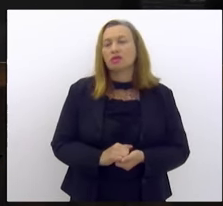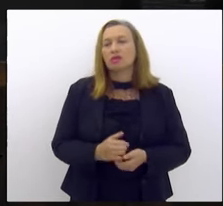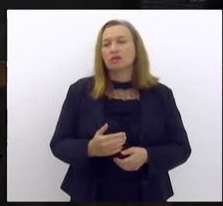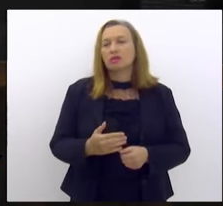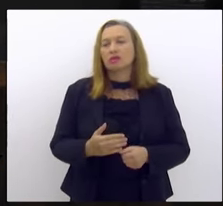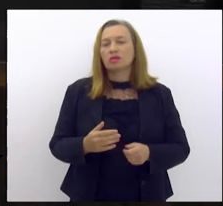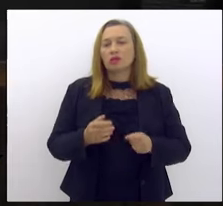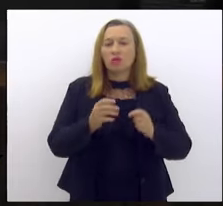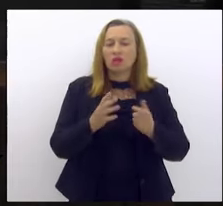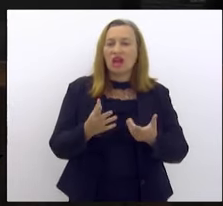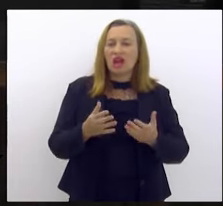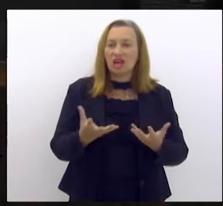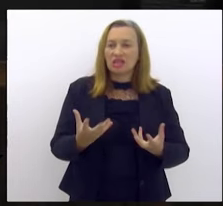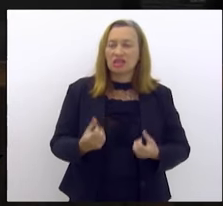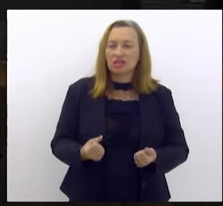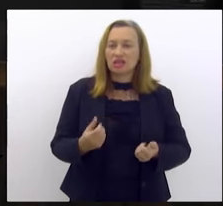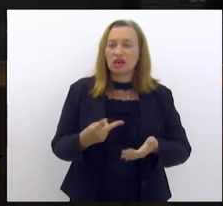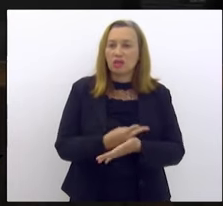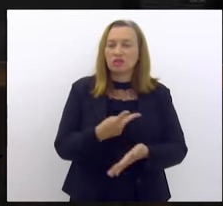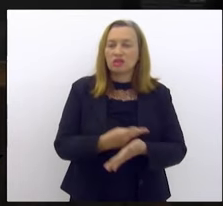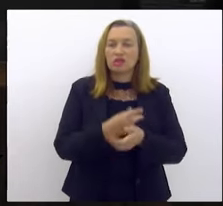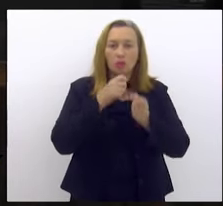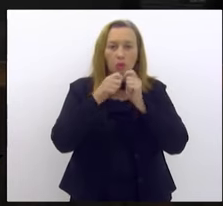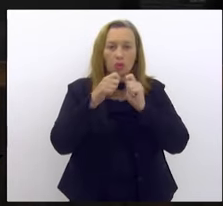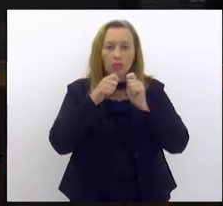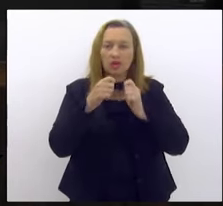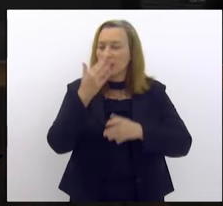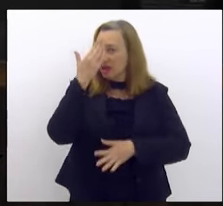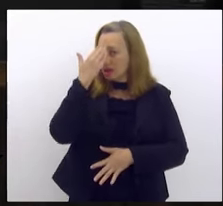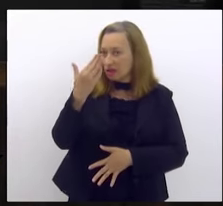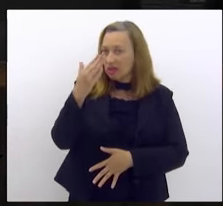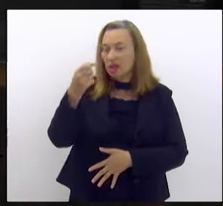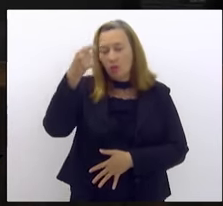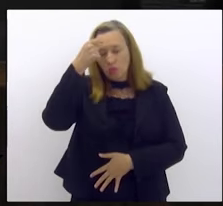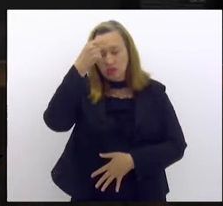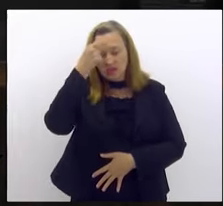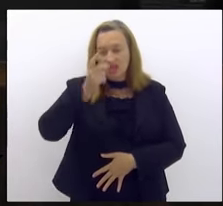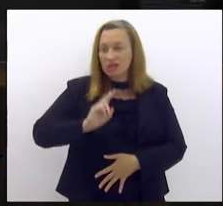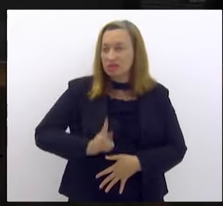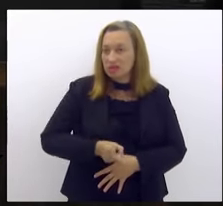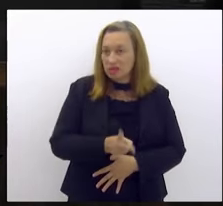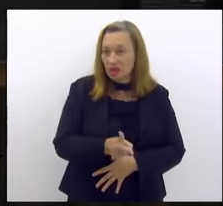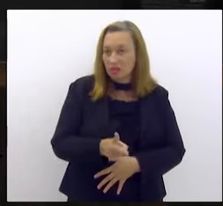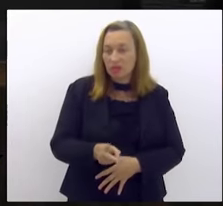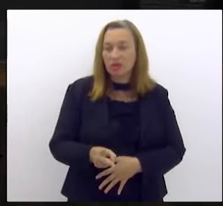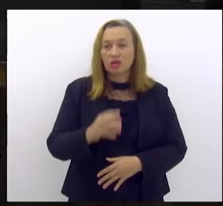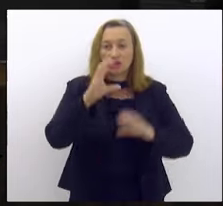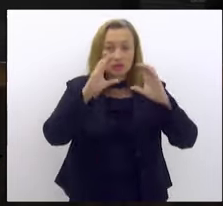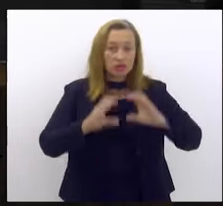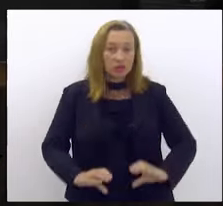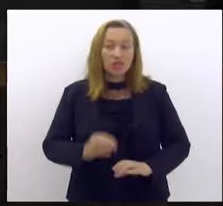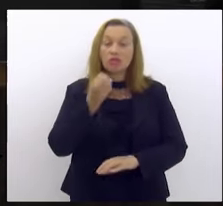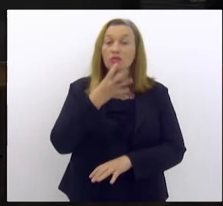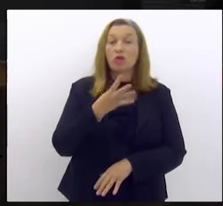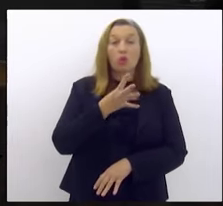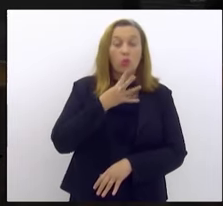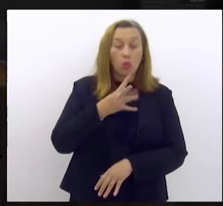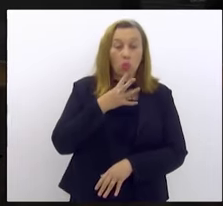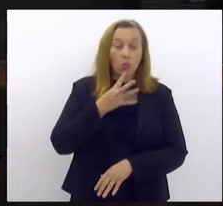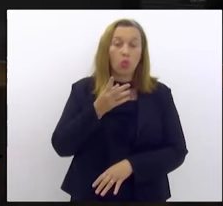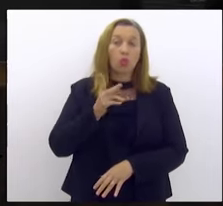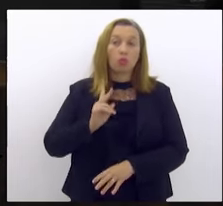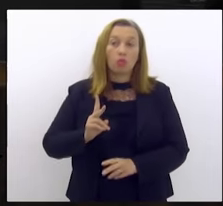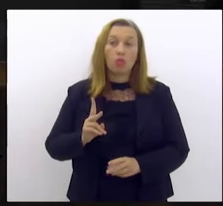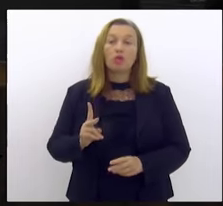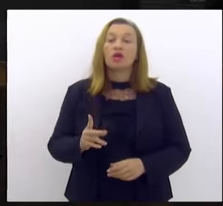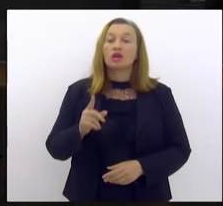pela imprensa. Agradecer aqui também publicamente ao bom senso sempre, primeiro do cidadão de bem que eu conheço profundamente,